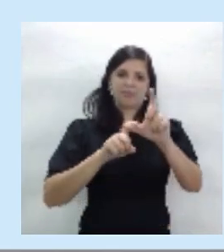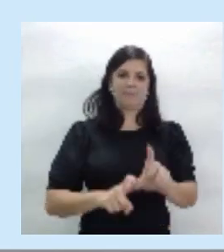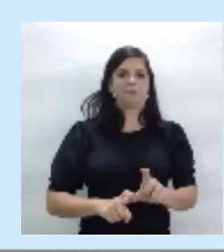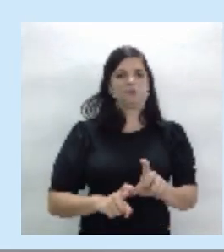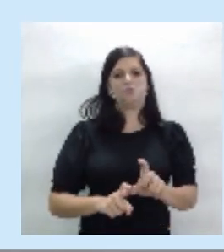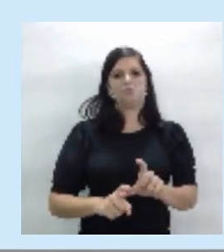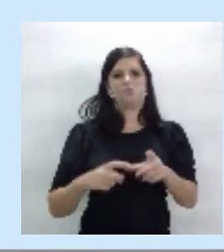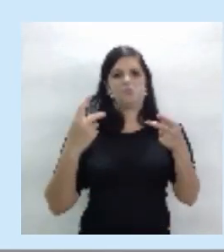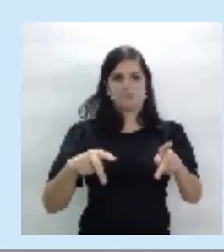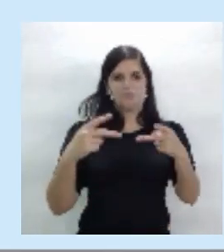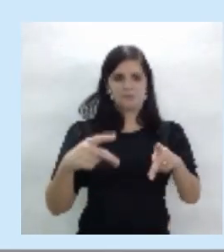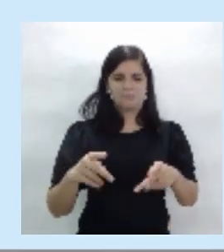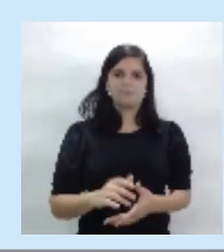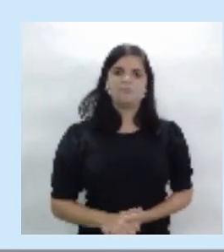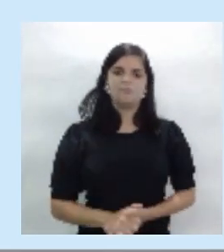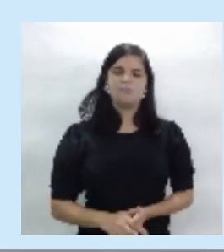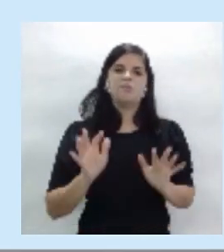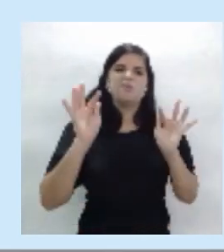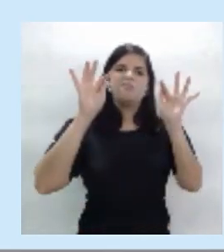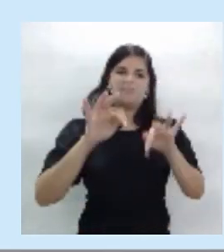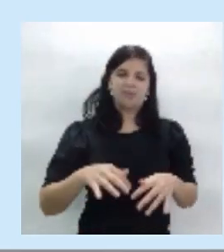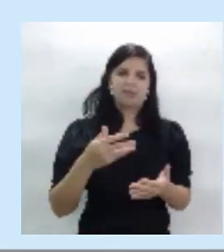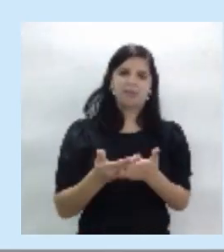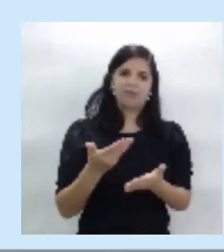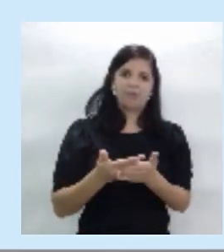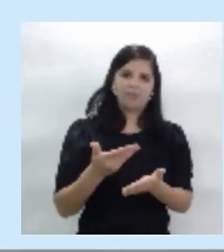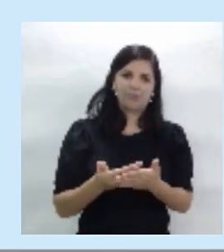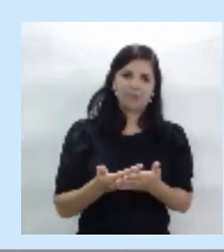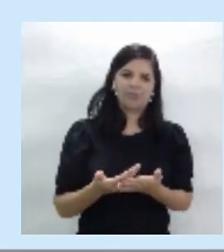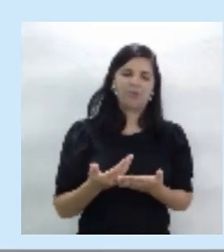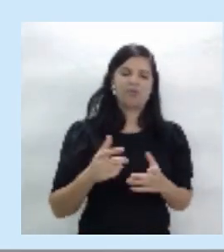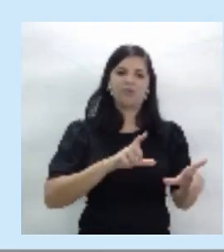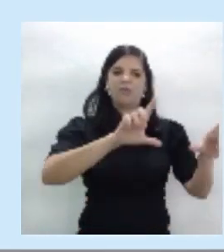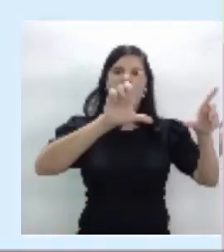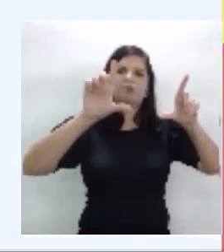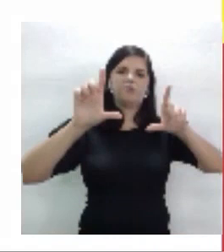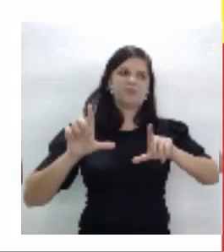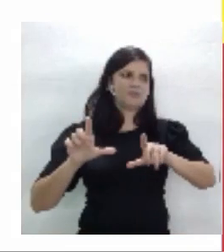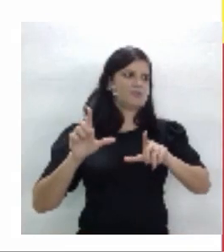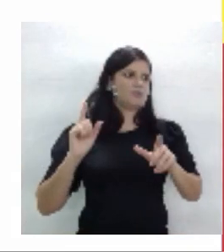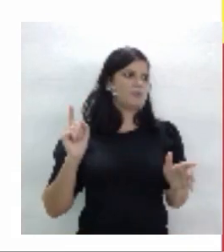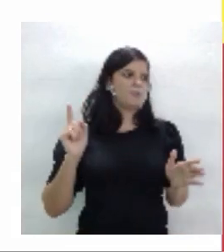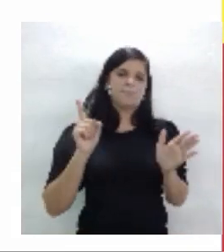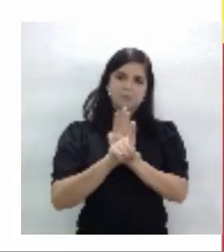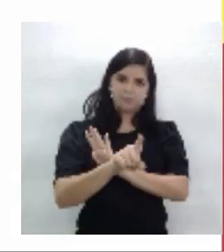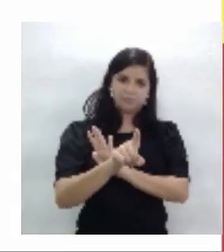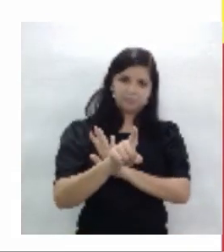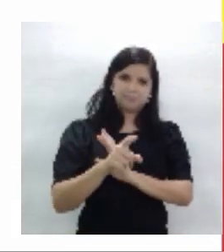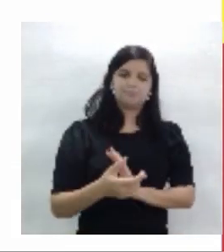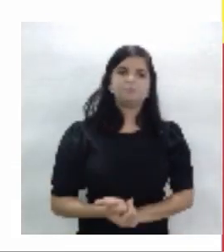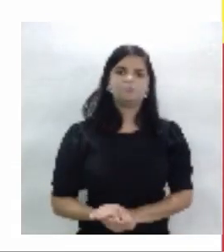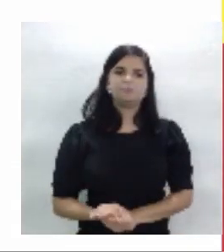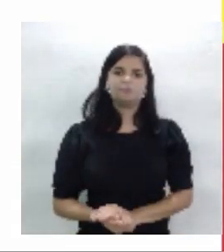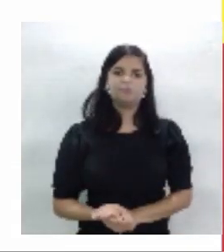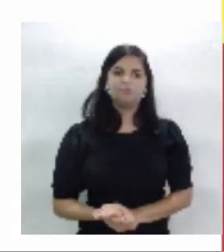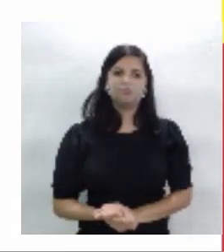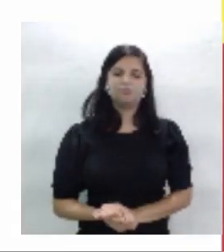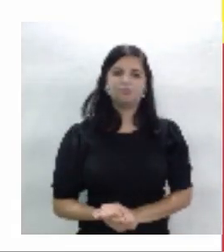bioma, ok? Para finalizar nossa aula, observa na tela mais uma vez. Vamos fazer uma questãozinha. Vamos